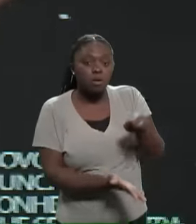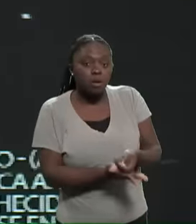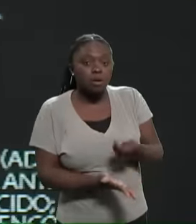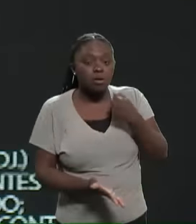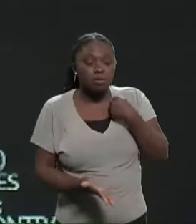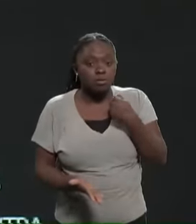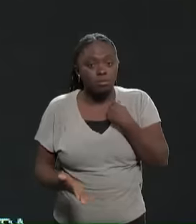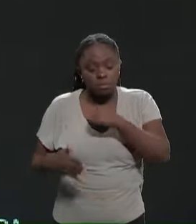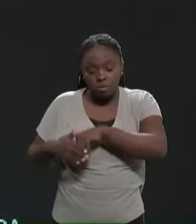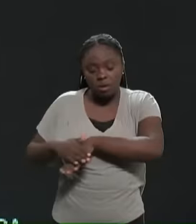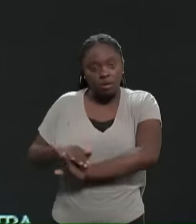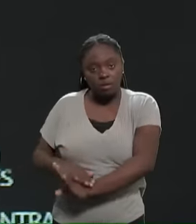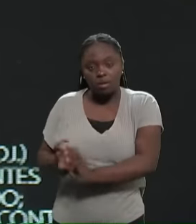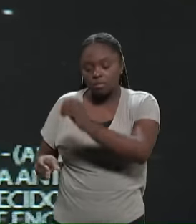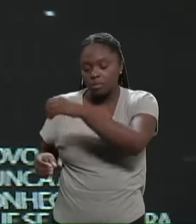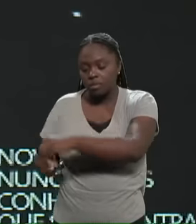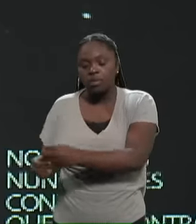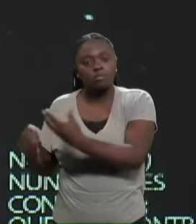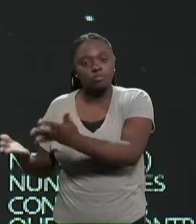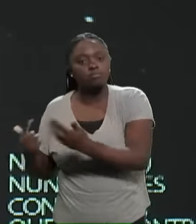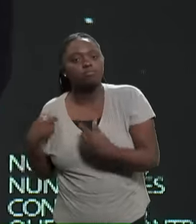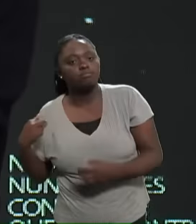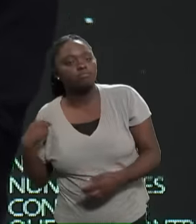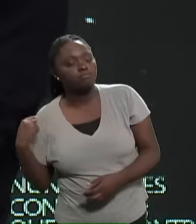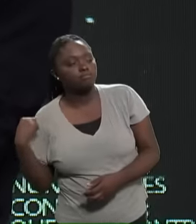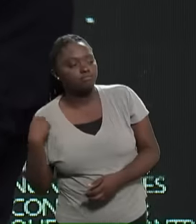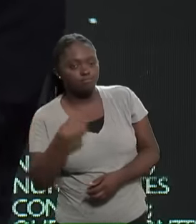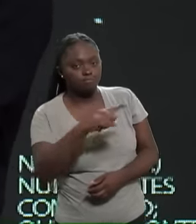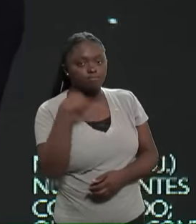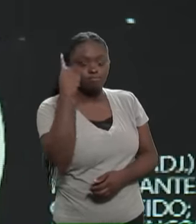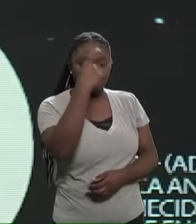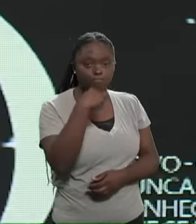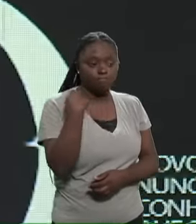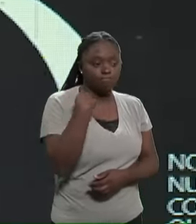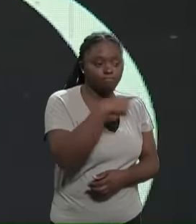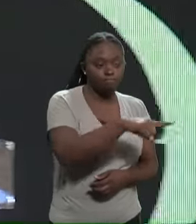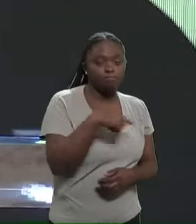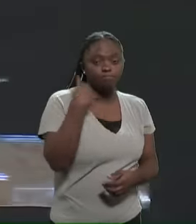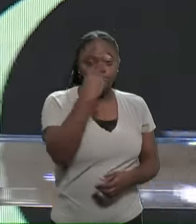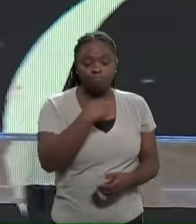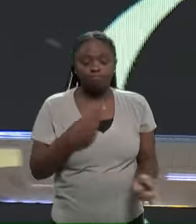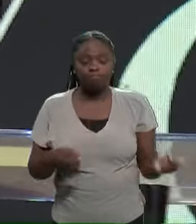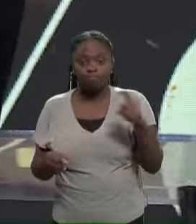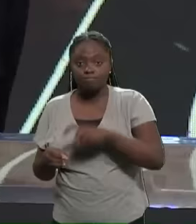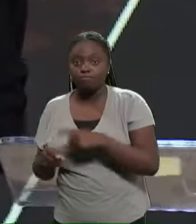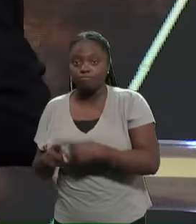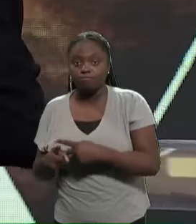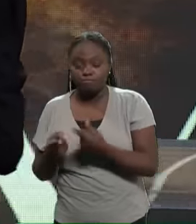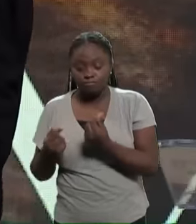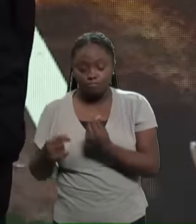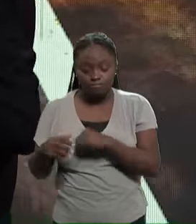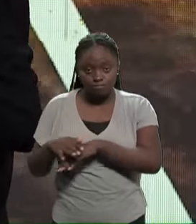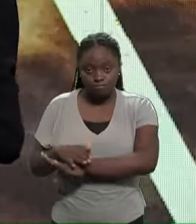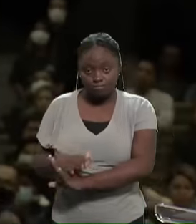oferta. Então eu caminhava mais de uma hora para ir, mais de uma hora para voltar, porque o dinheiro lo guardava para ofertar.